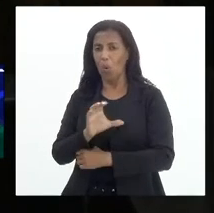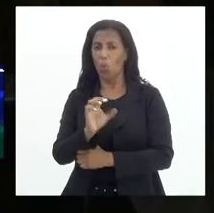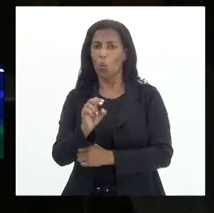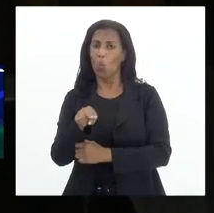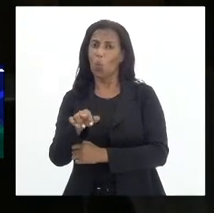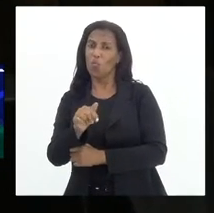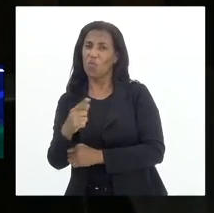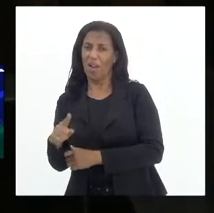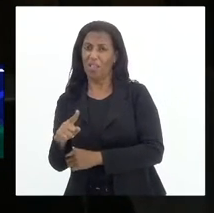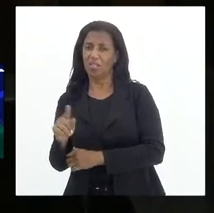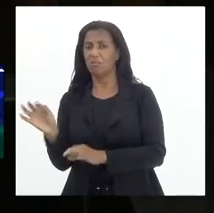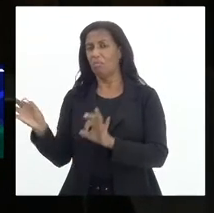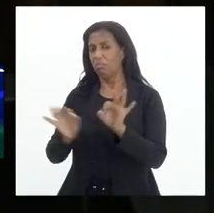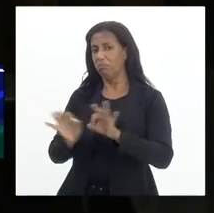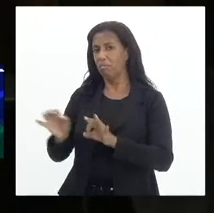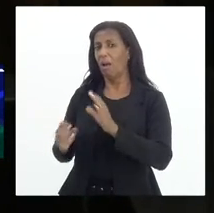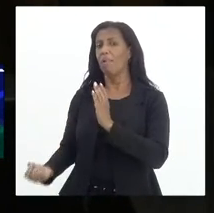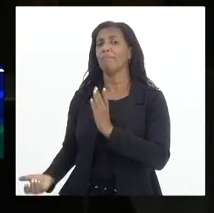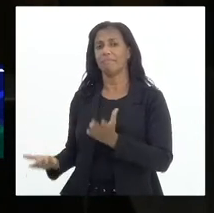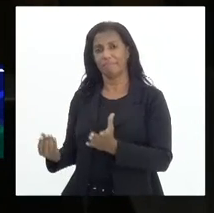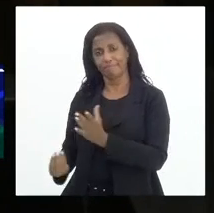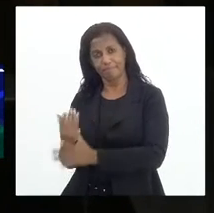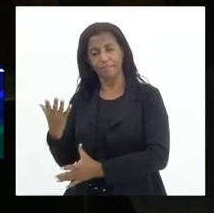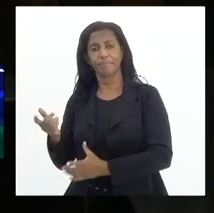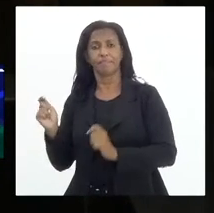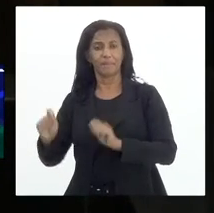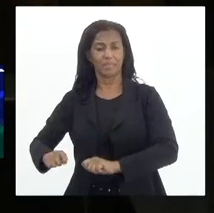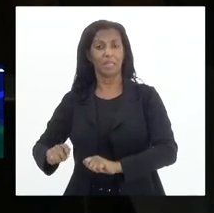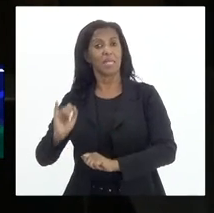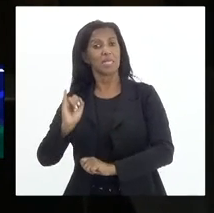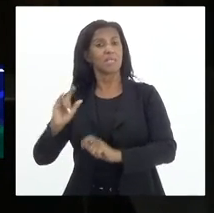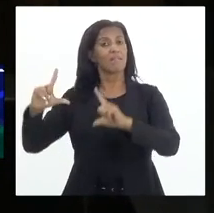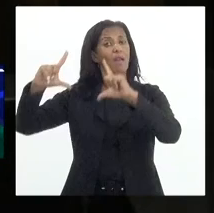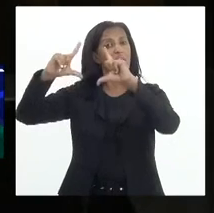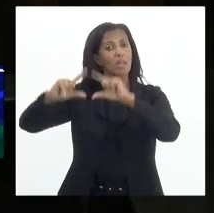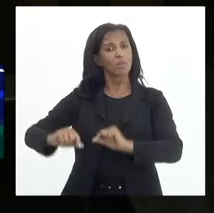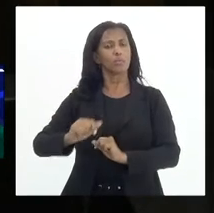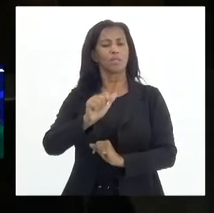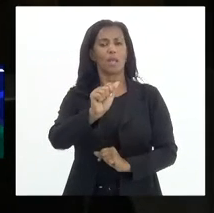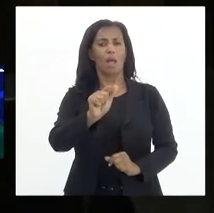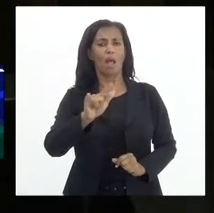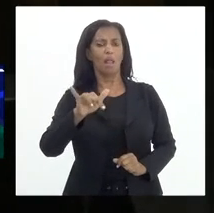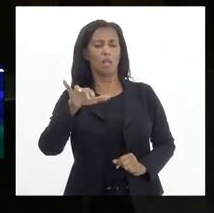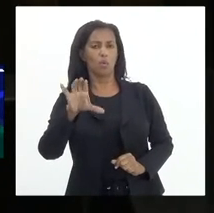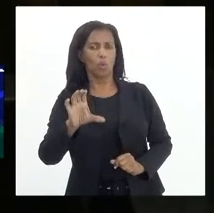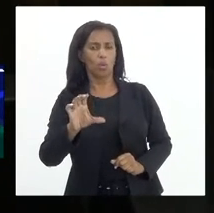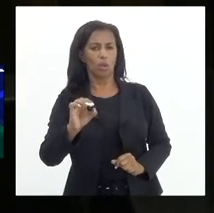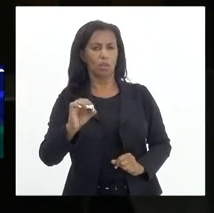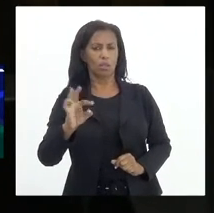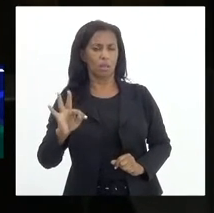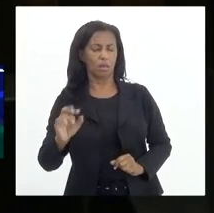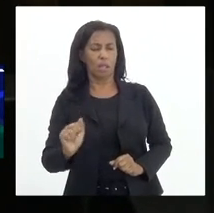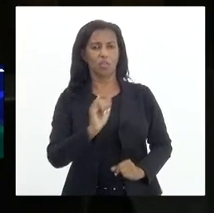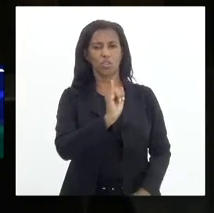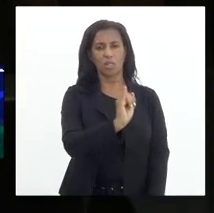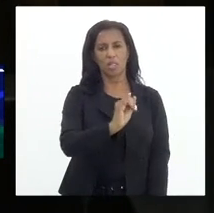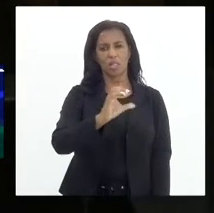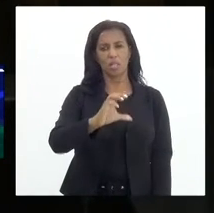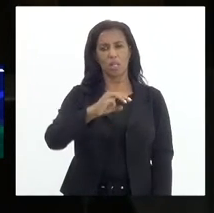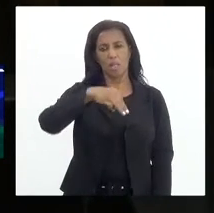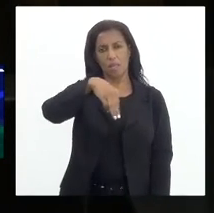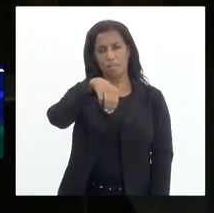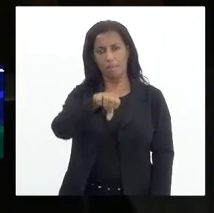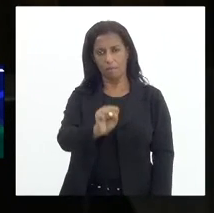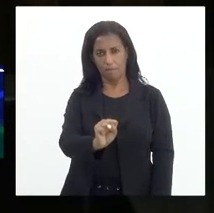para tanto. E se vai reduzir a alíquota de ICMS, e se isso